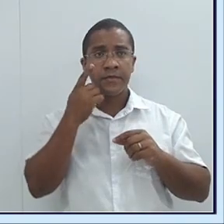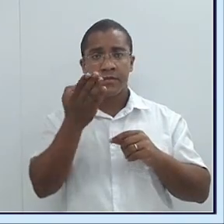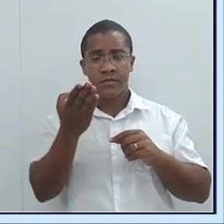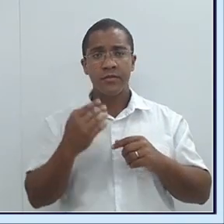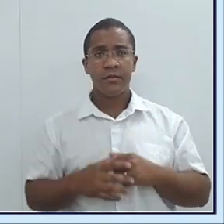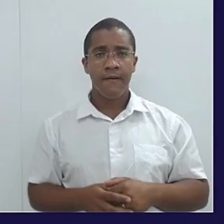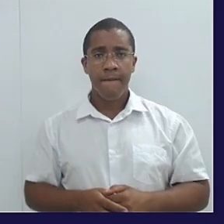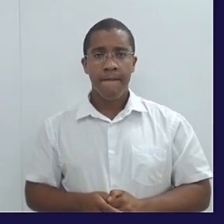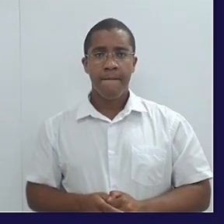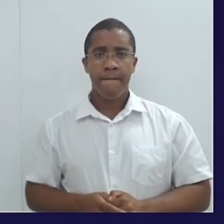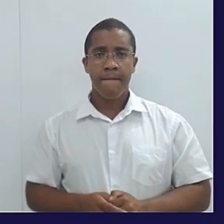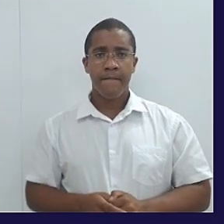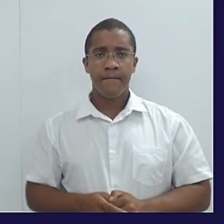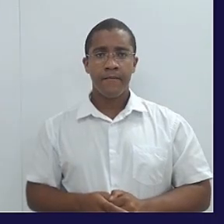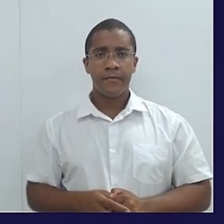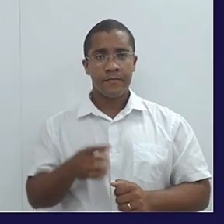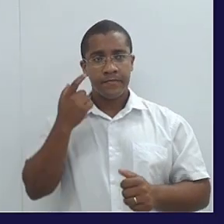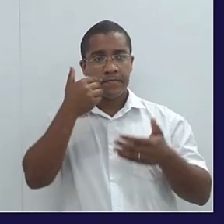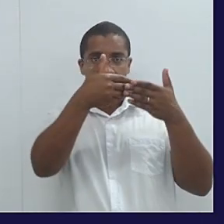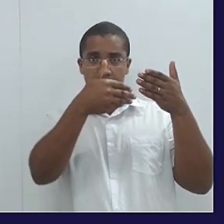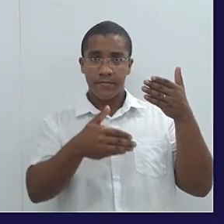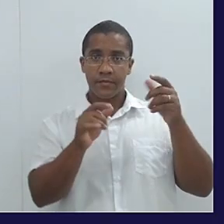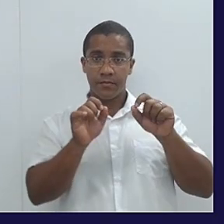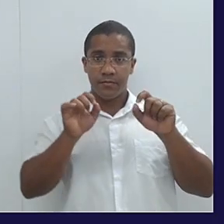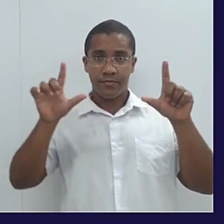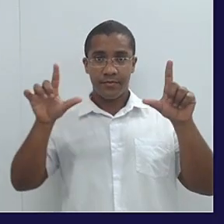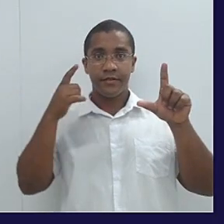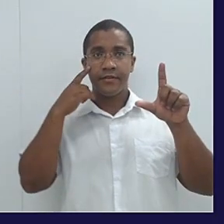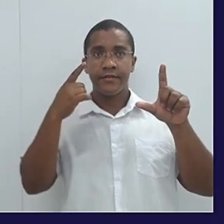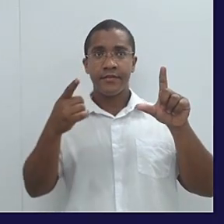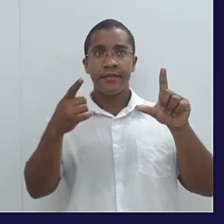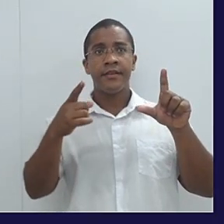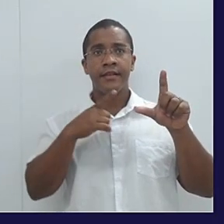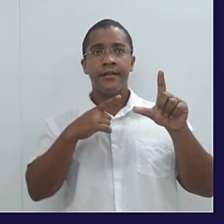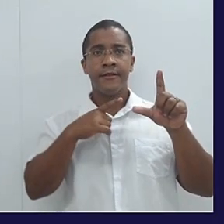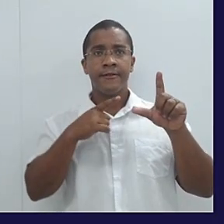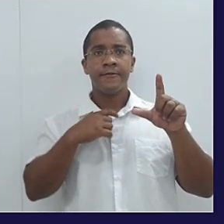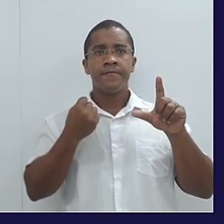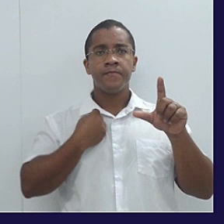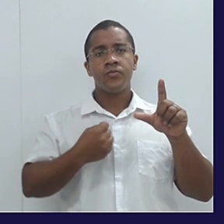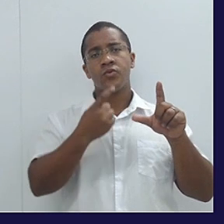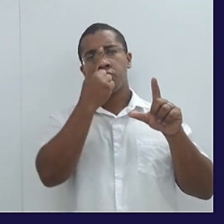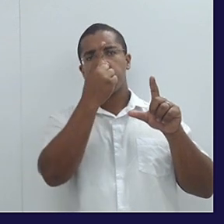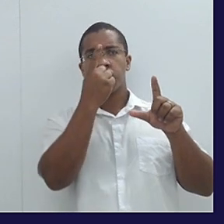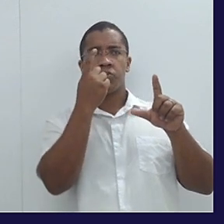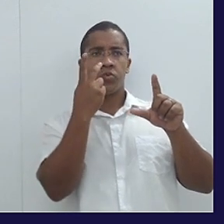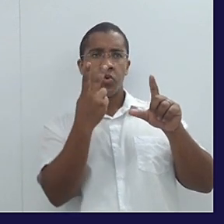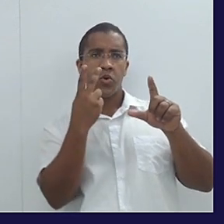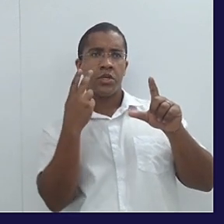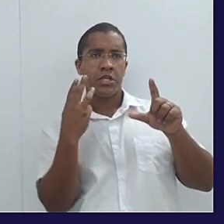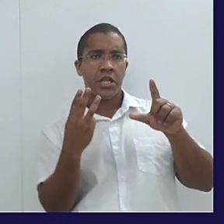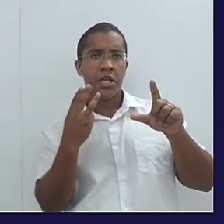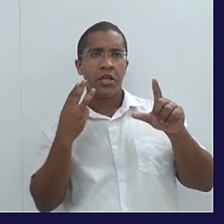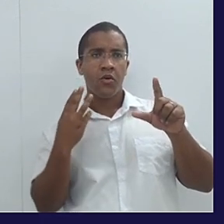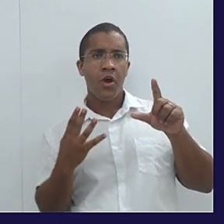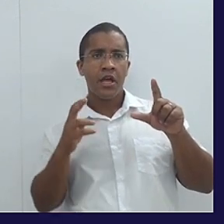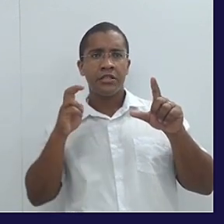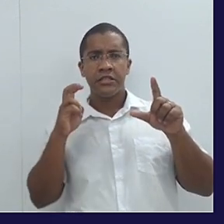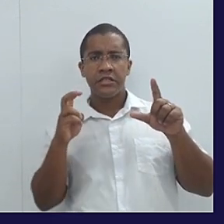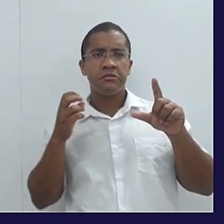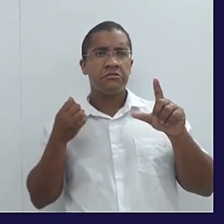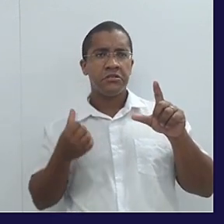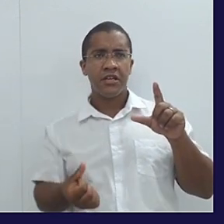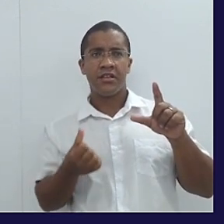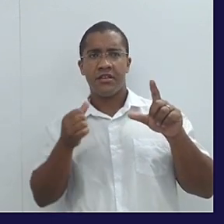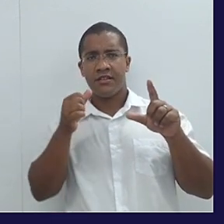né? Vocês podem observar na conta que eu coloquei aí na telinha que eu tenho o número 1, número 2, número 3, número 4,